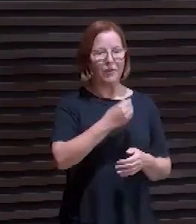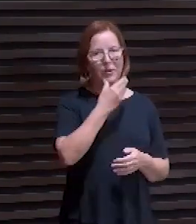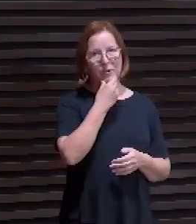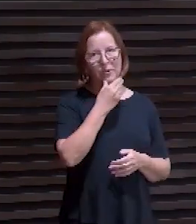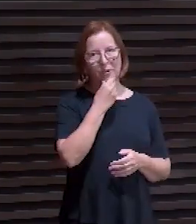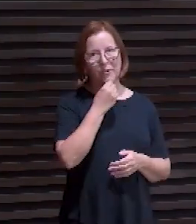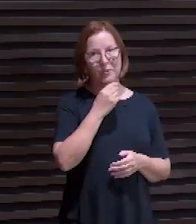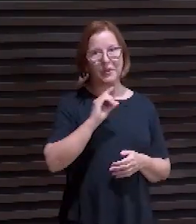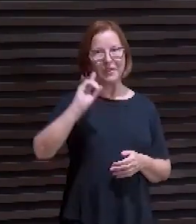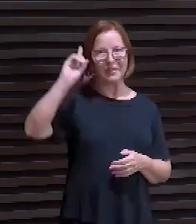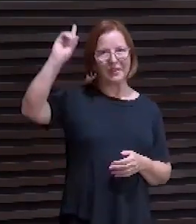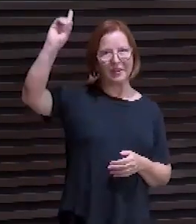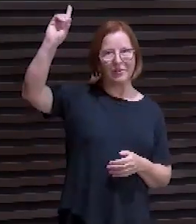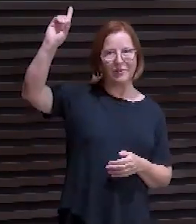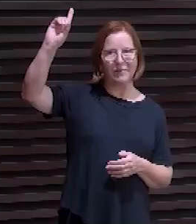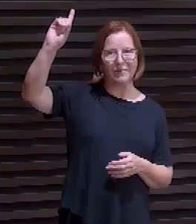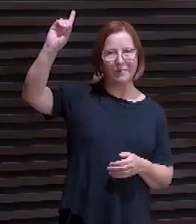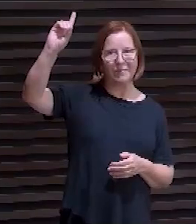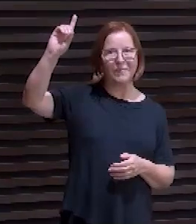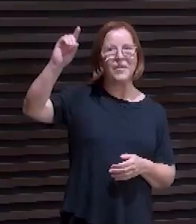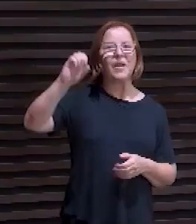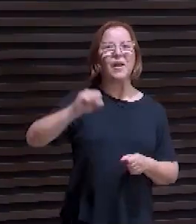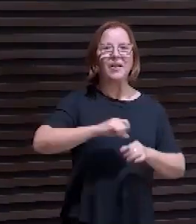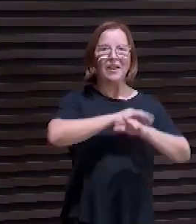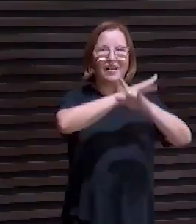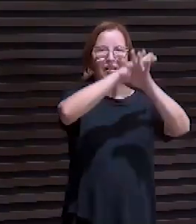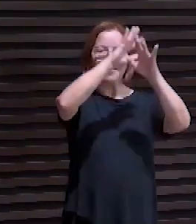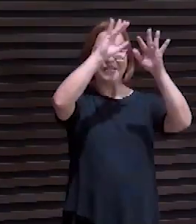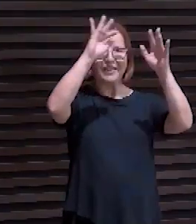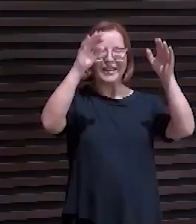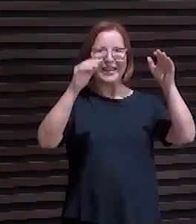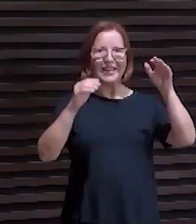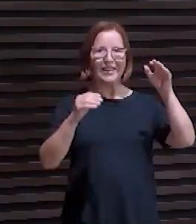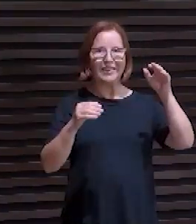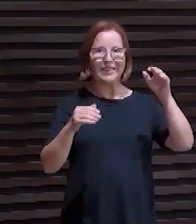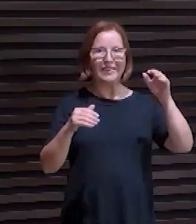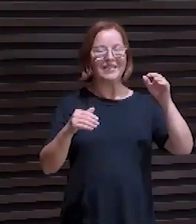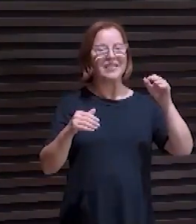E Deus foi glorificado nele.